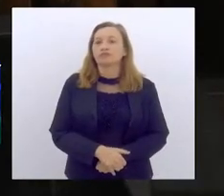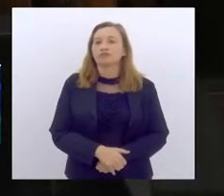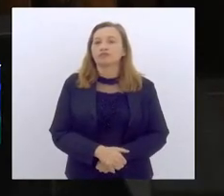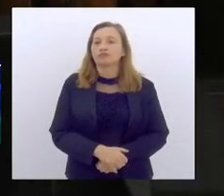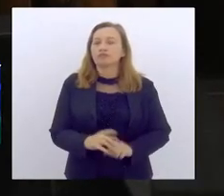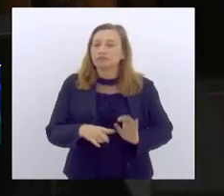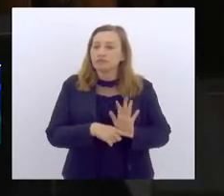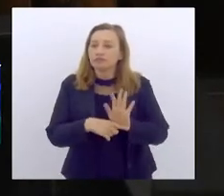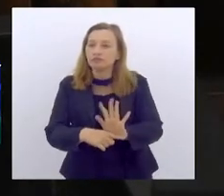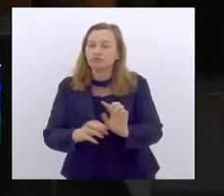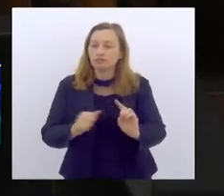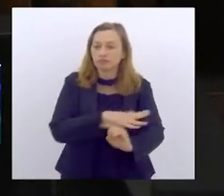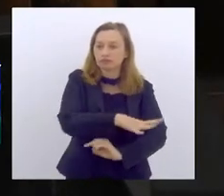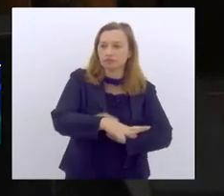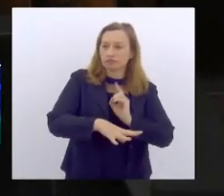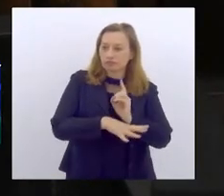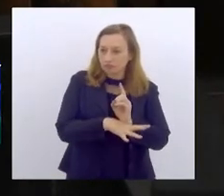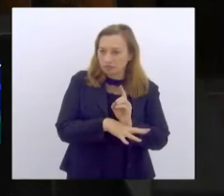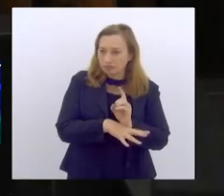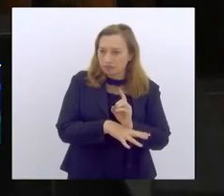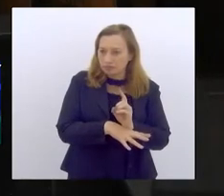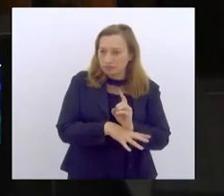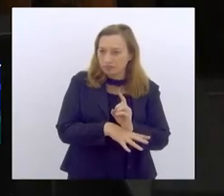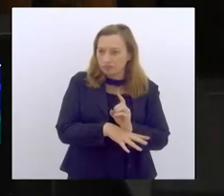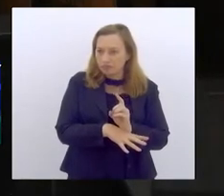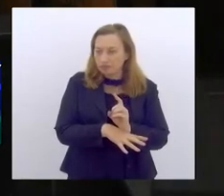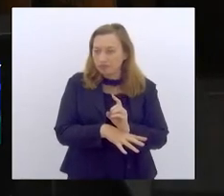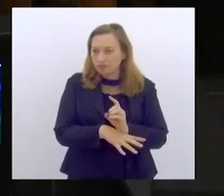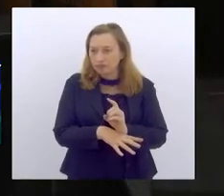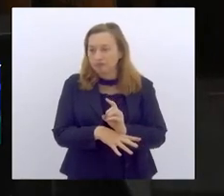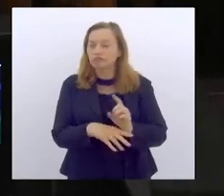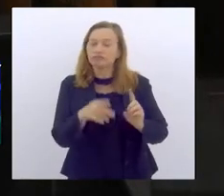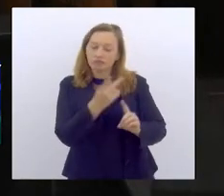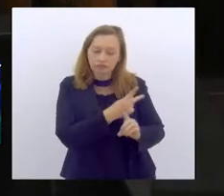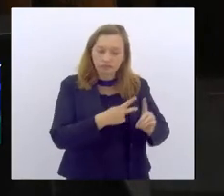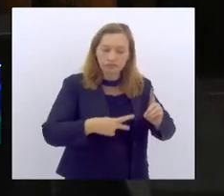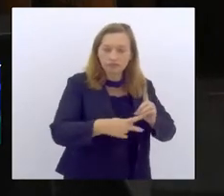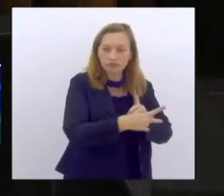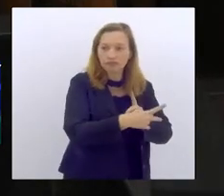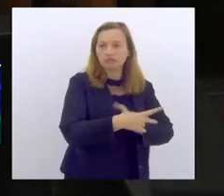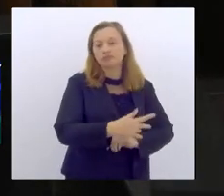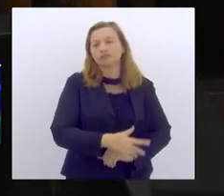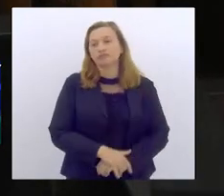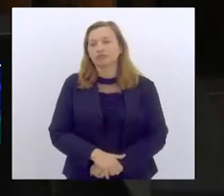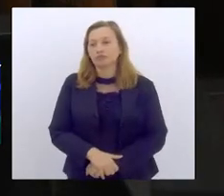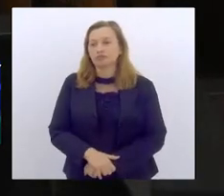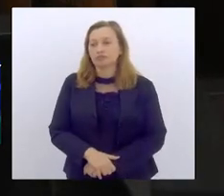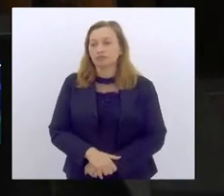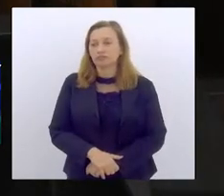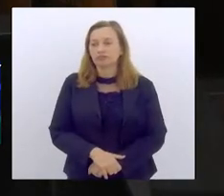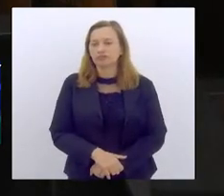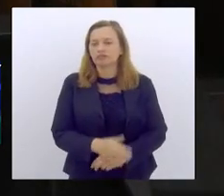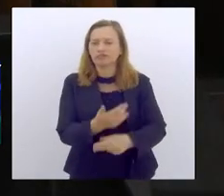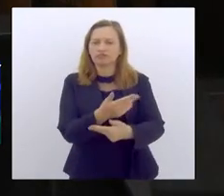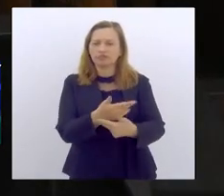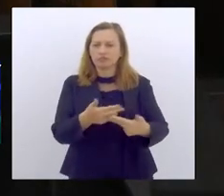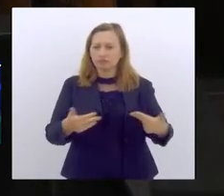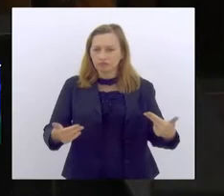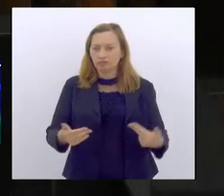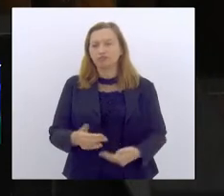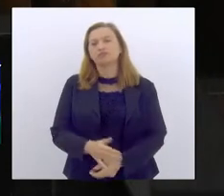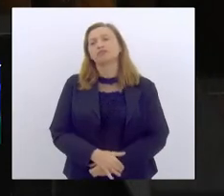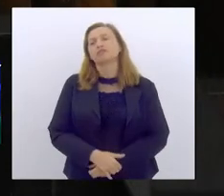Assistência Social e da Previdência Social e são candentes